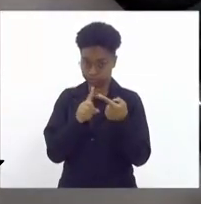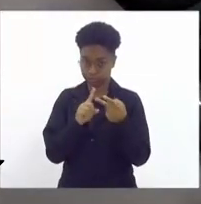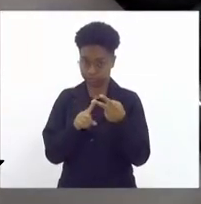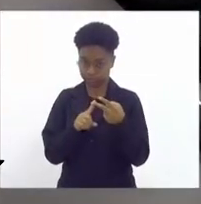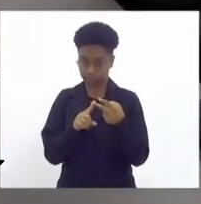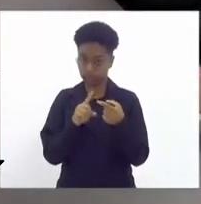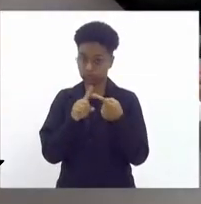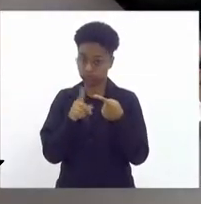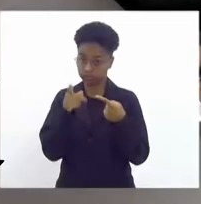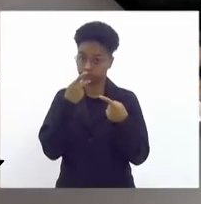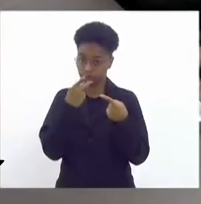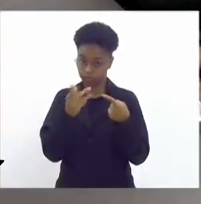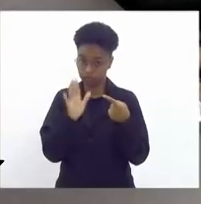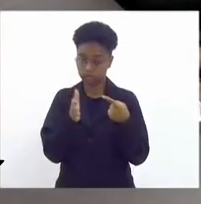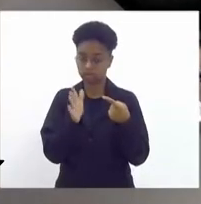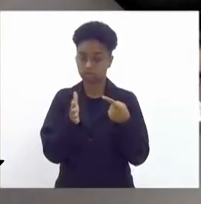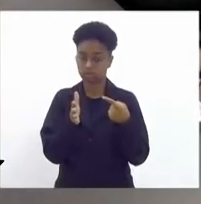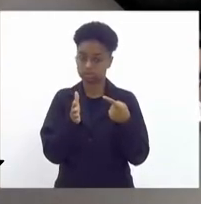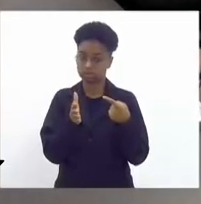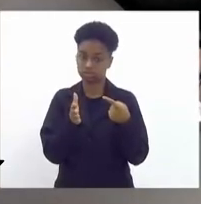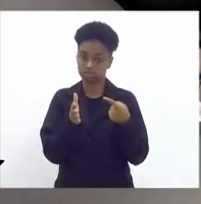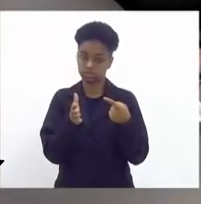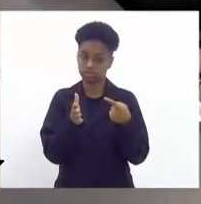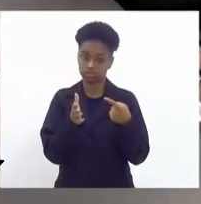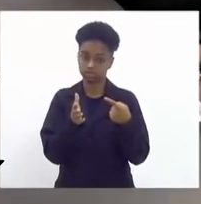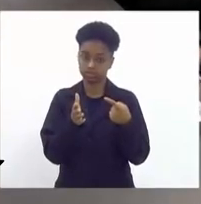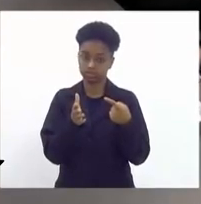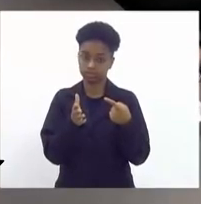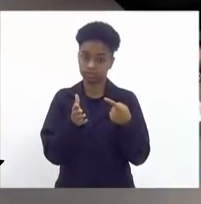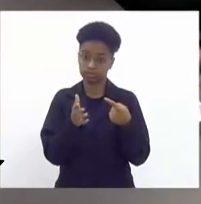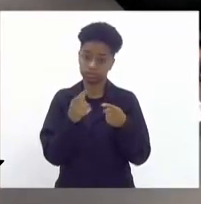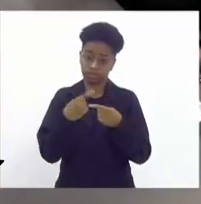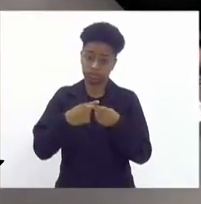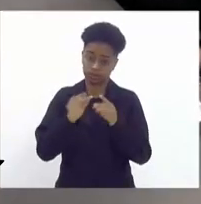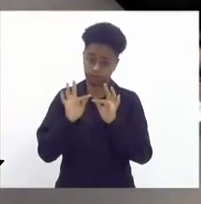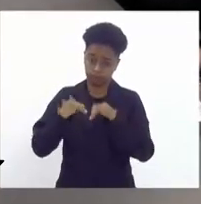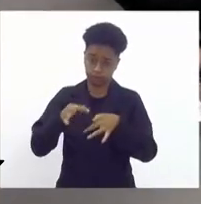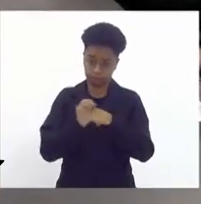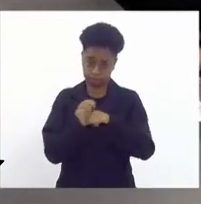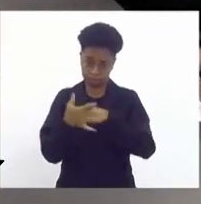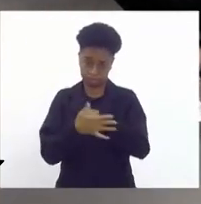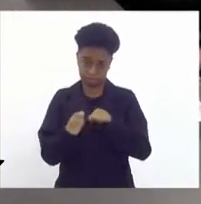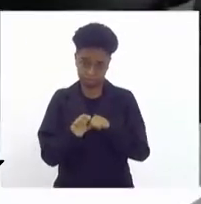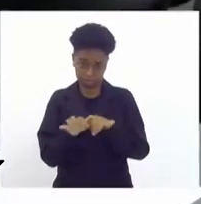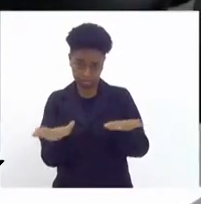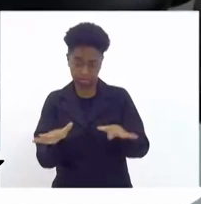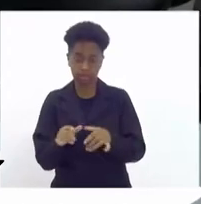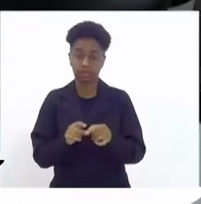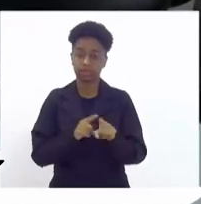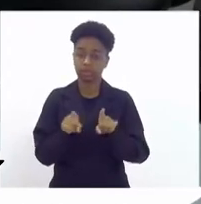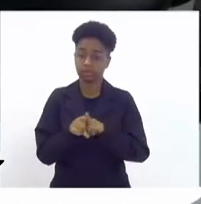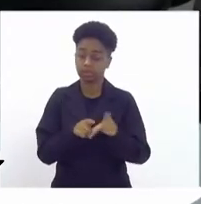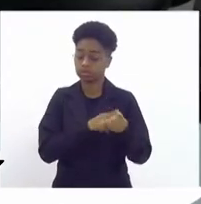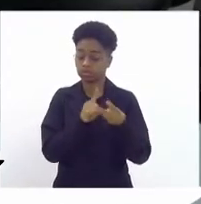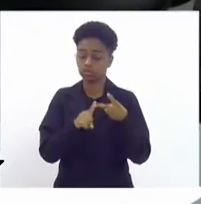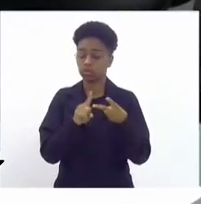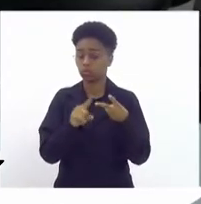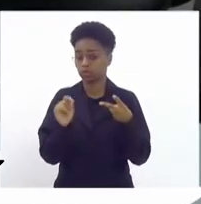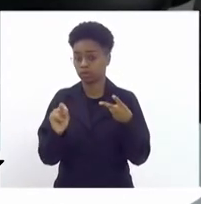O senhor já mencionou a fim da pandemia. E o segundo, que